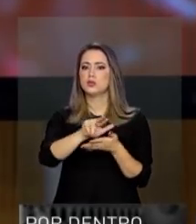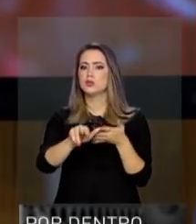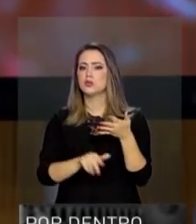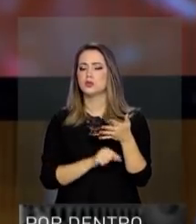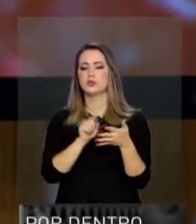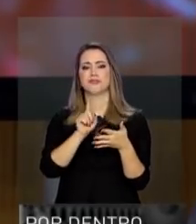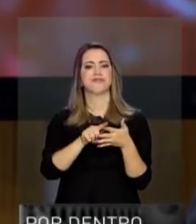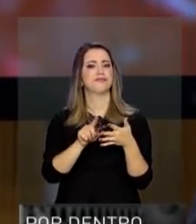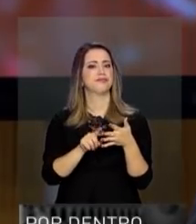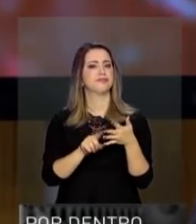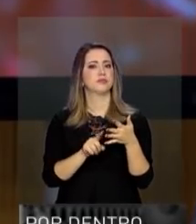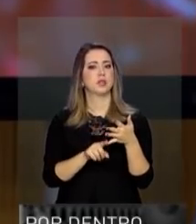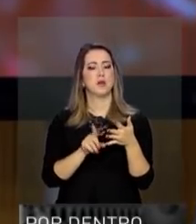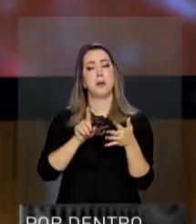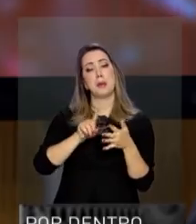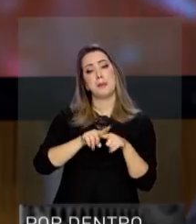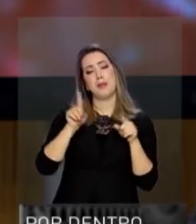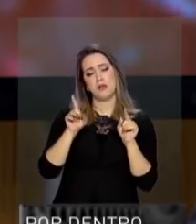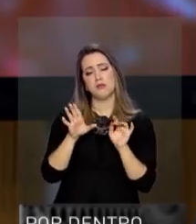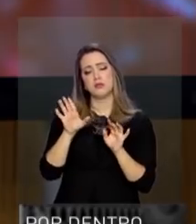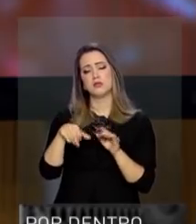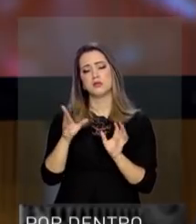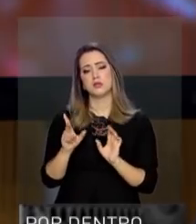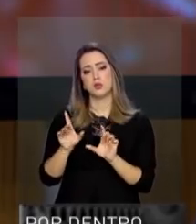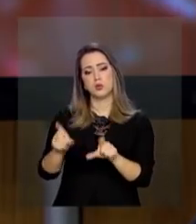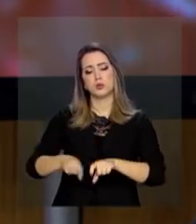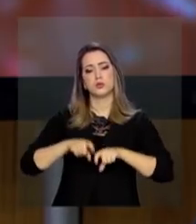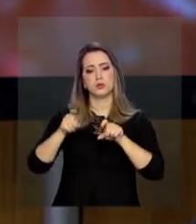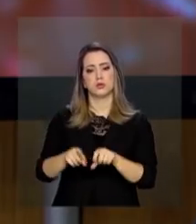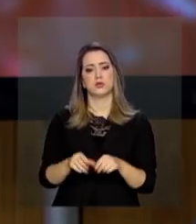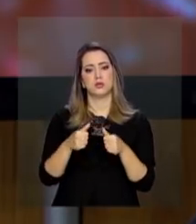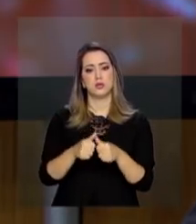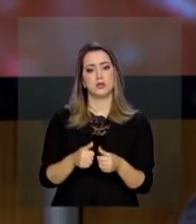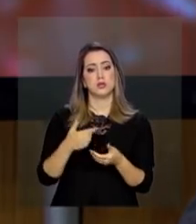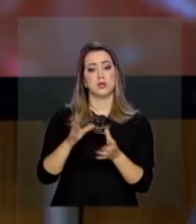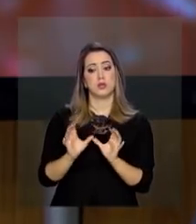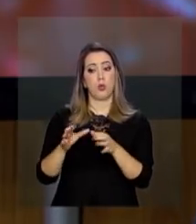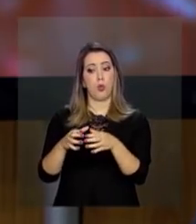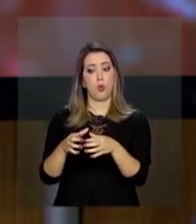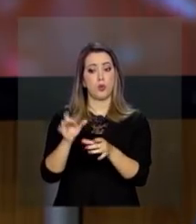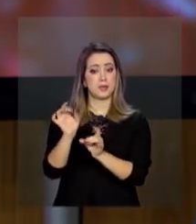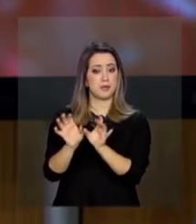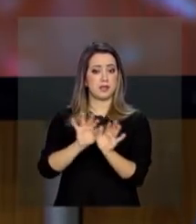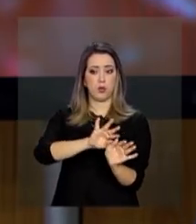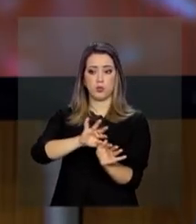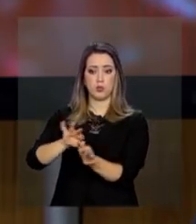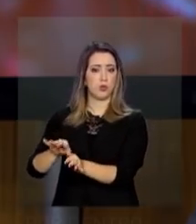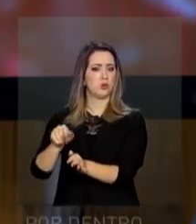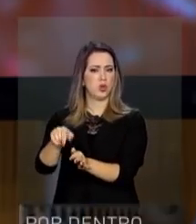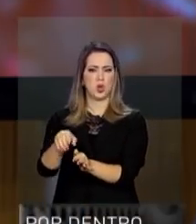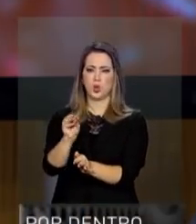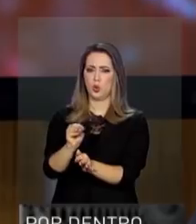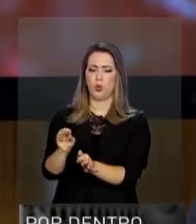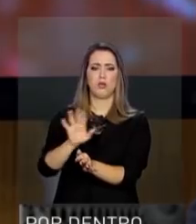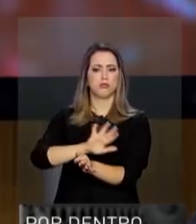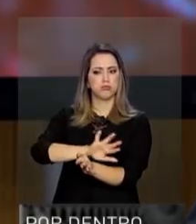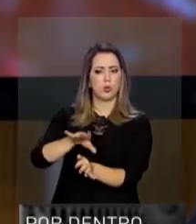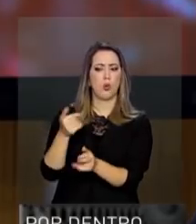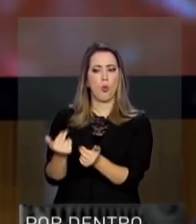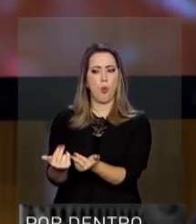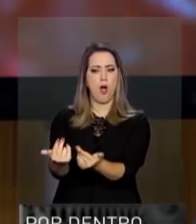citou, mas tipicamente são trabalhadores rurais. Os trabalhadores rurais estão fora da reforma. O que eu quero dizer está fora da reforma.